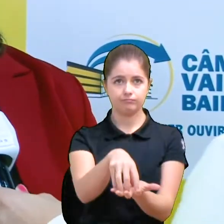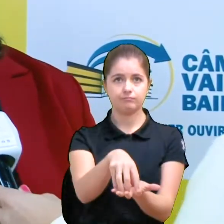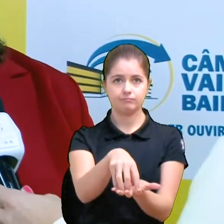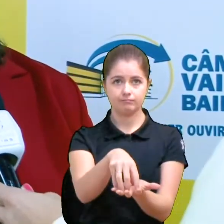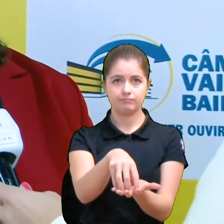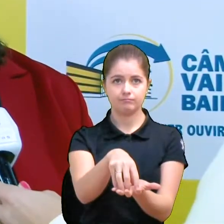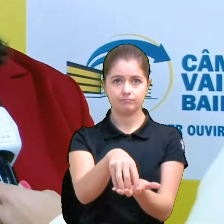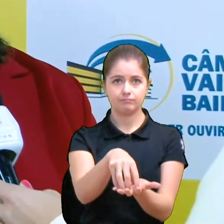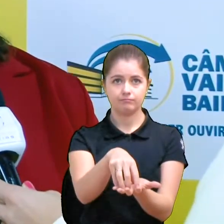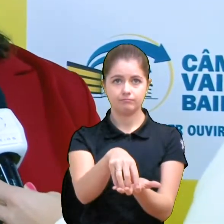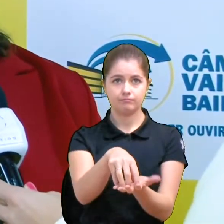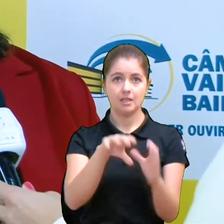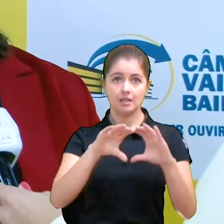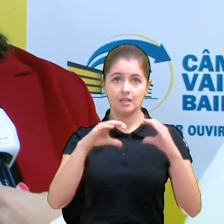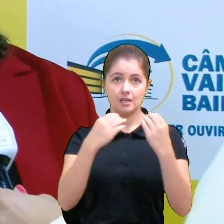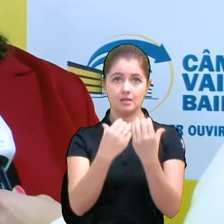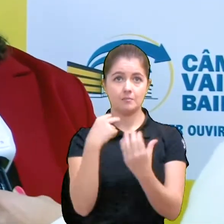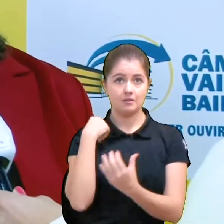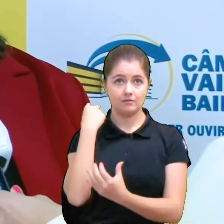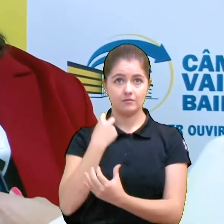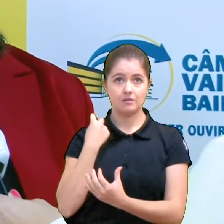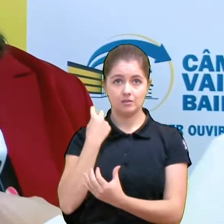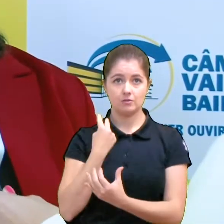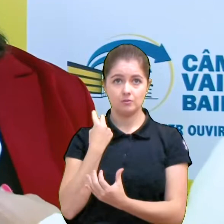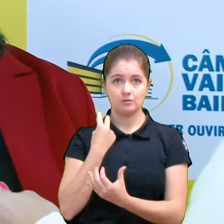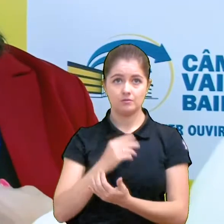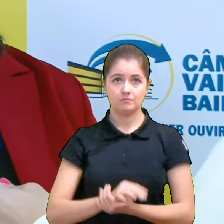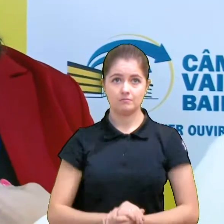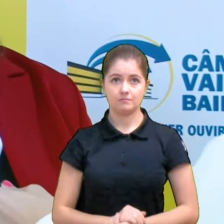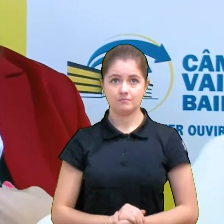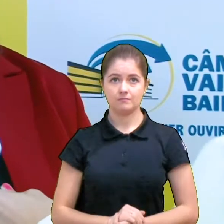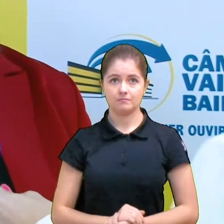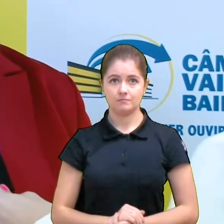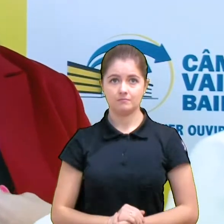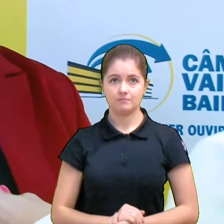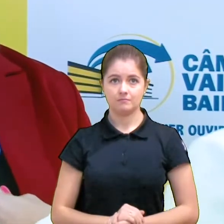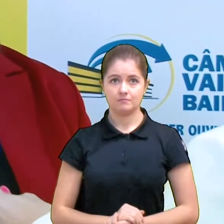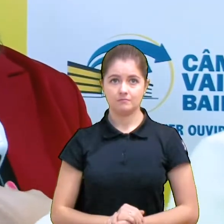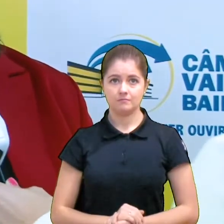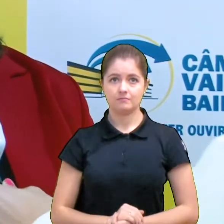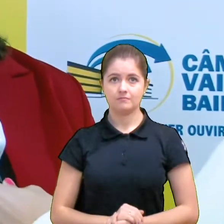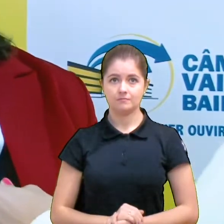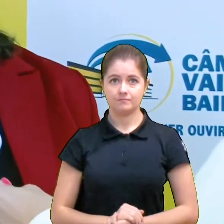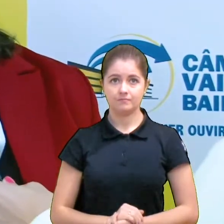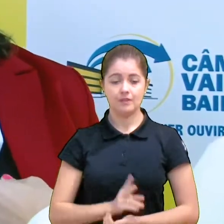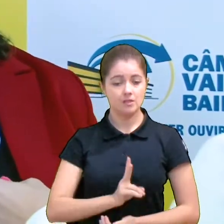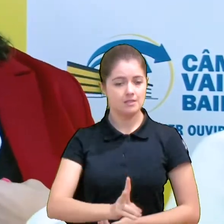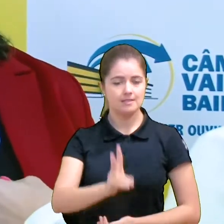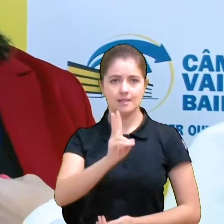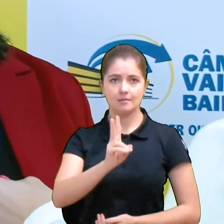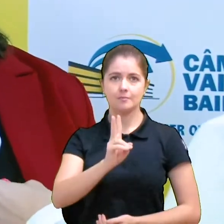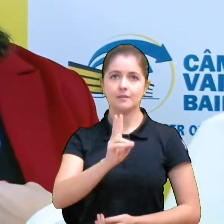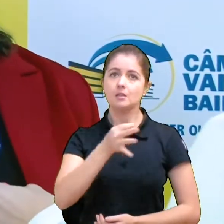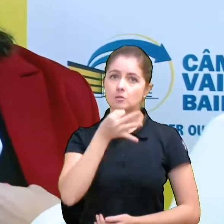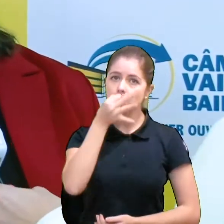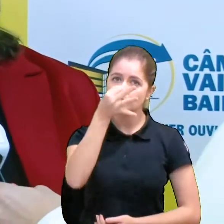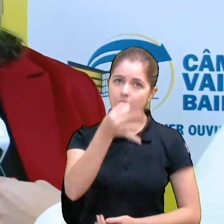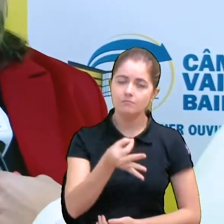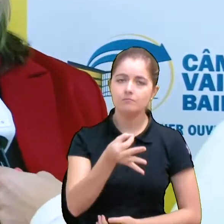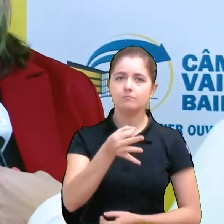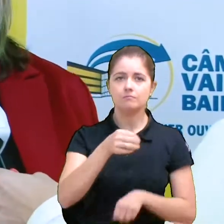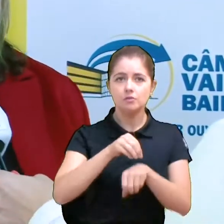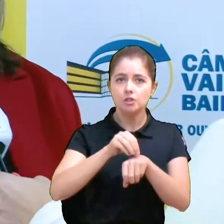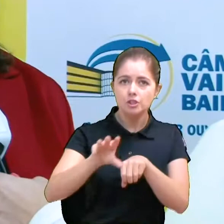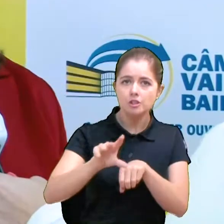no âmbito da Câmara. A cada ano eu estou sugerindo que uma vereadora fique de procuradora, que vai então fazer